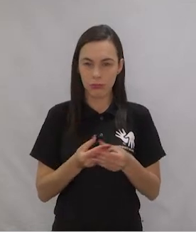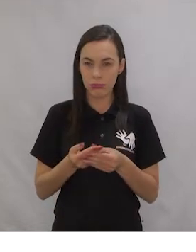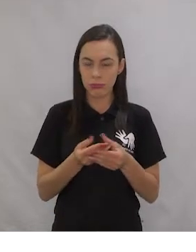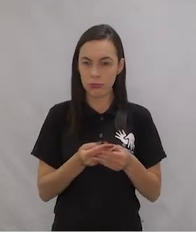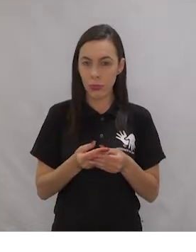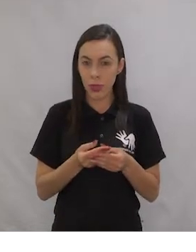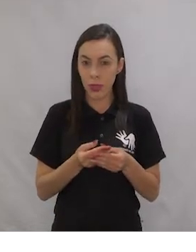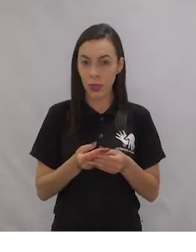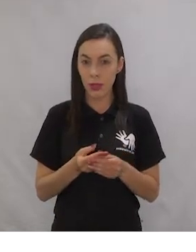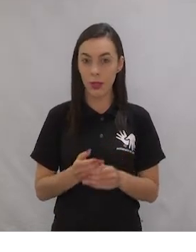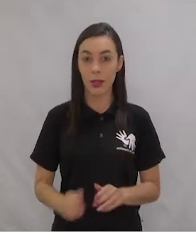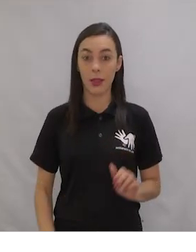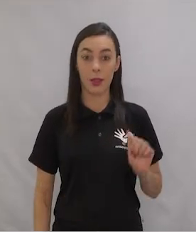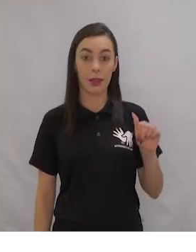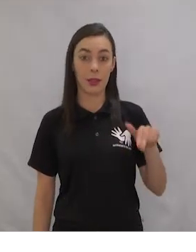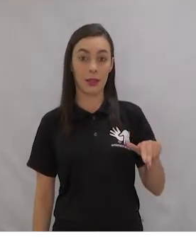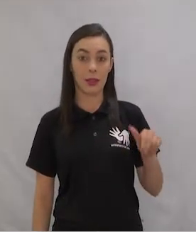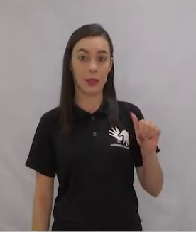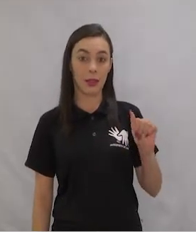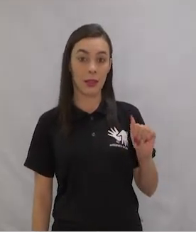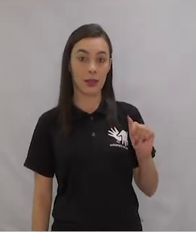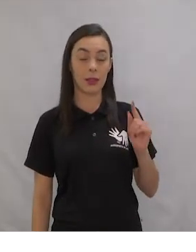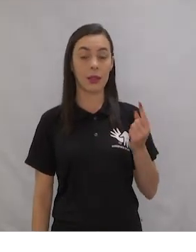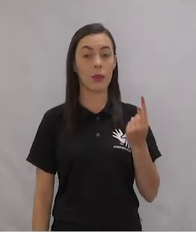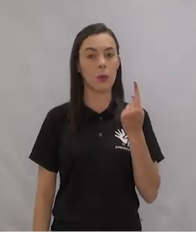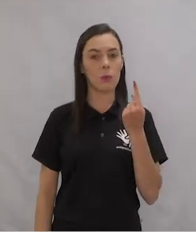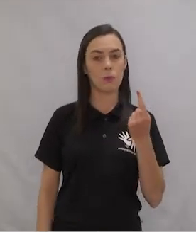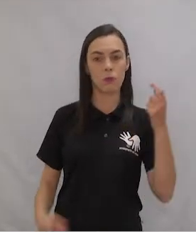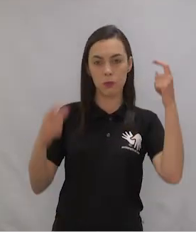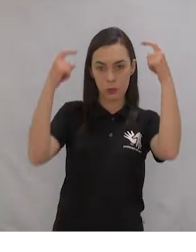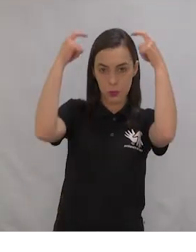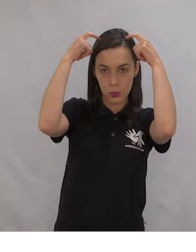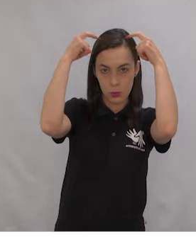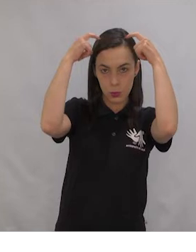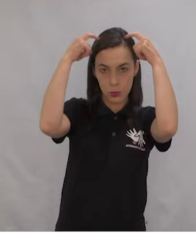videogame. E a Ana tem um urso.